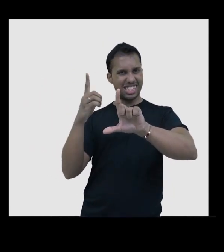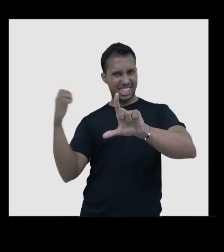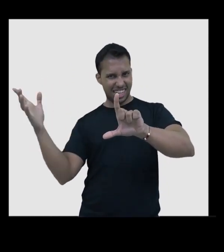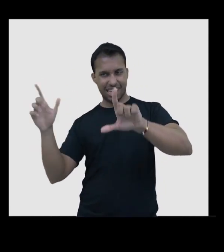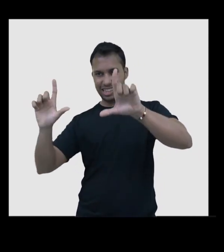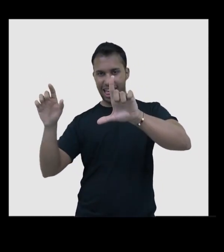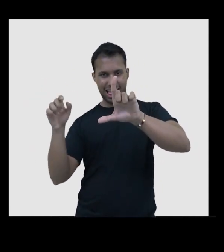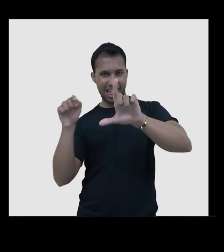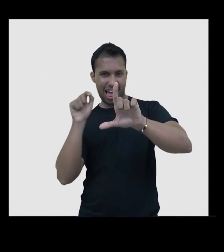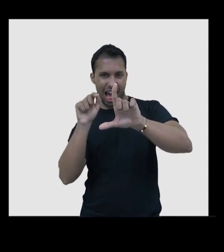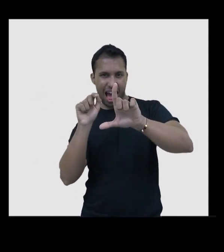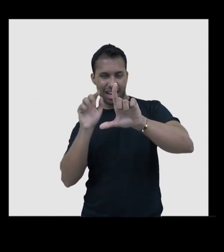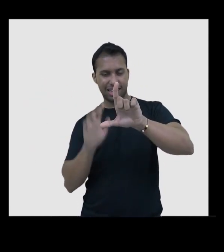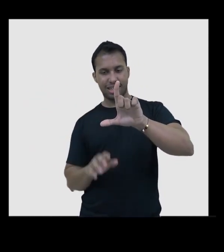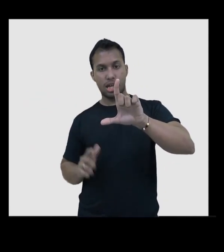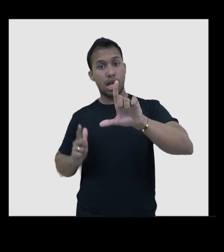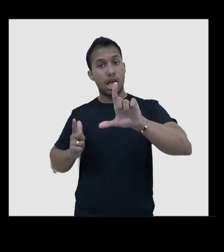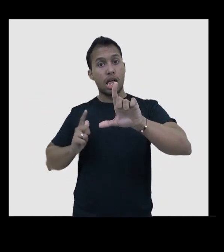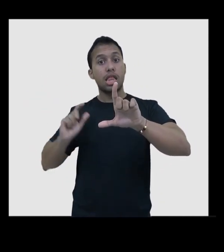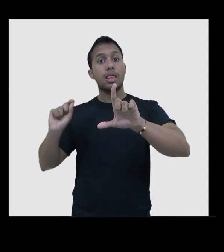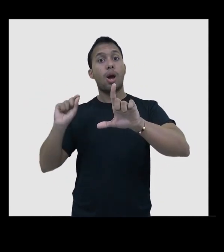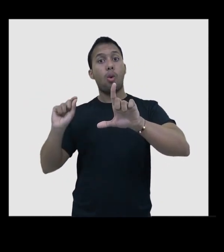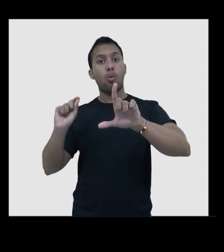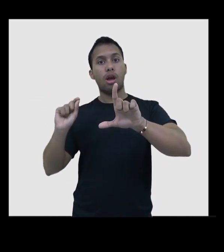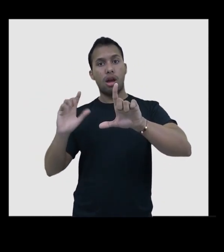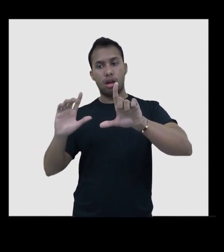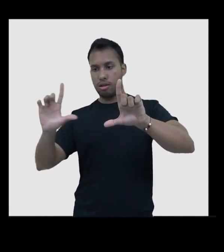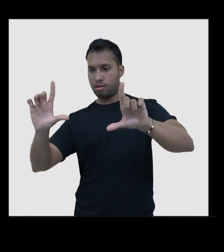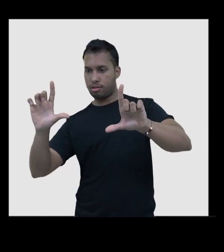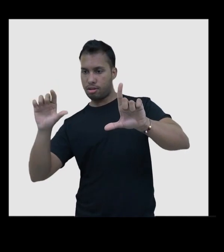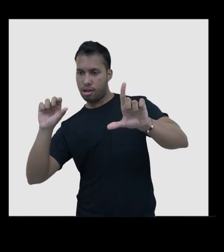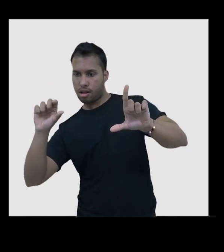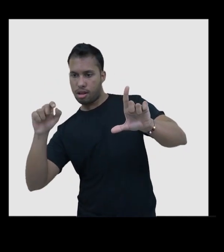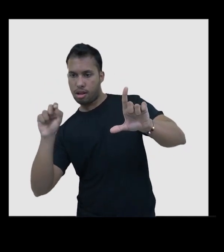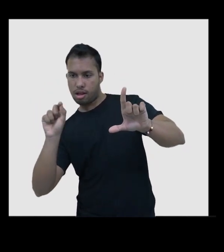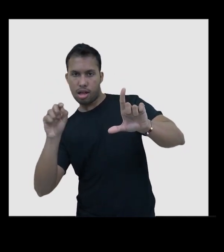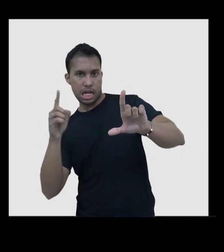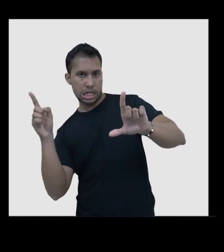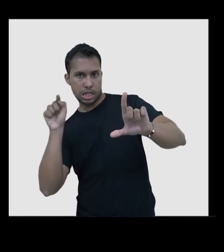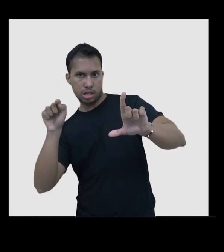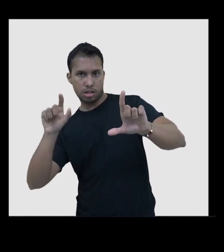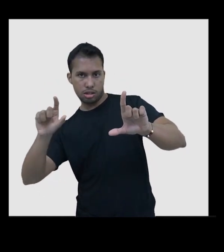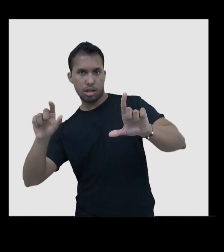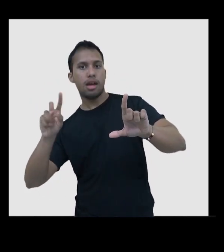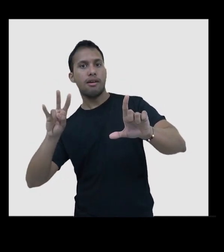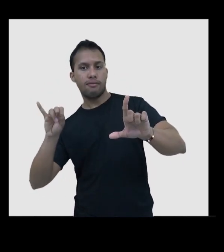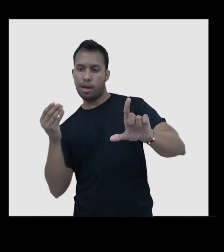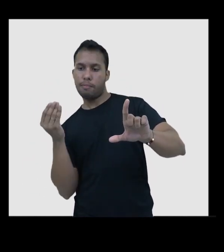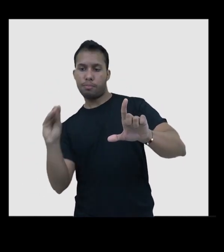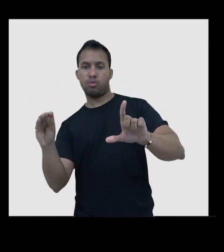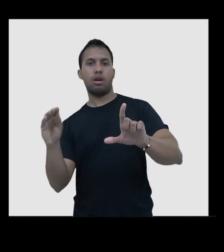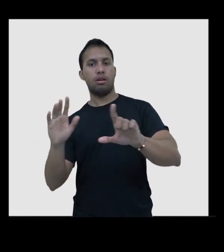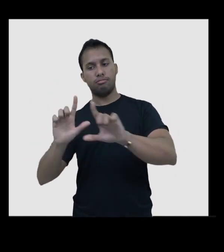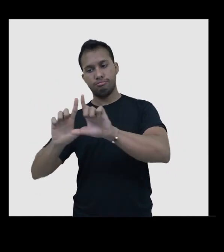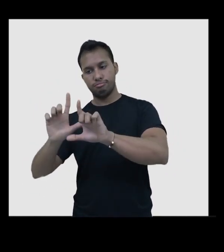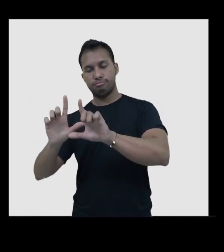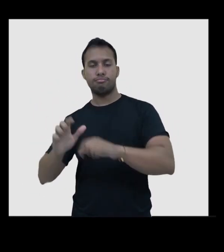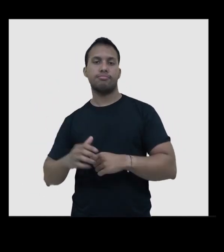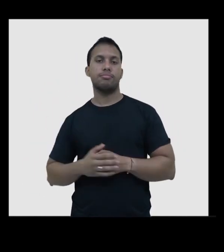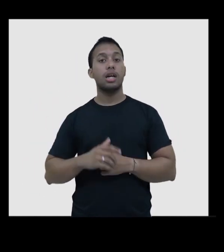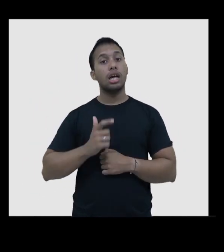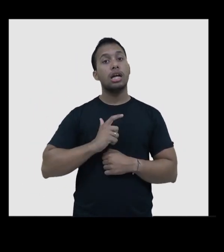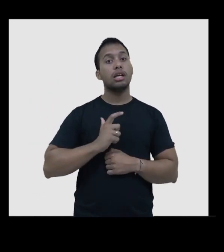vai acrescentar a janela de libras. A gente vai acrescentar aqui nessa lateral direita, onde a gente costuma ver mais a janela. O que a norma, o que a